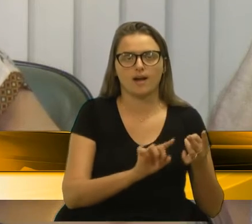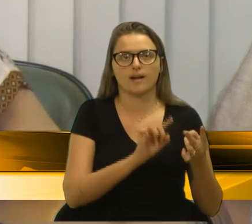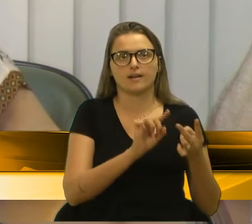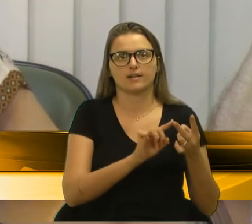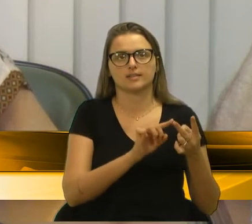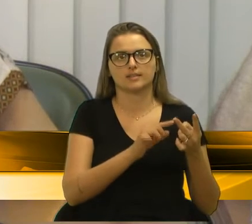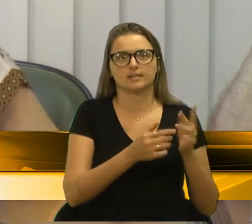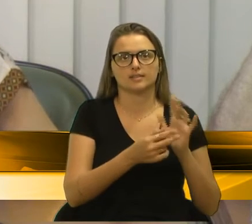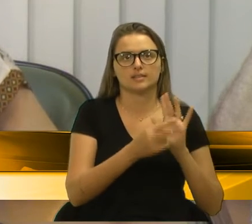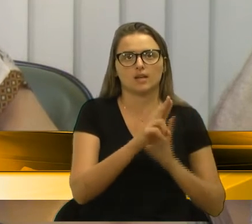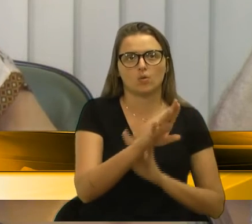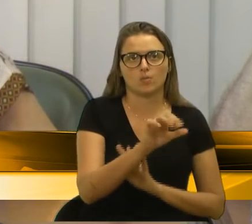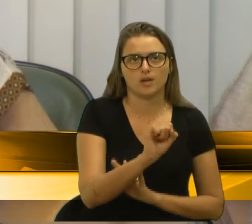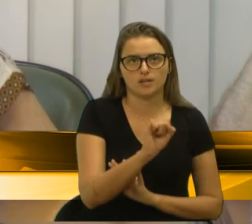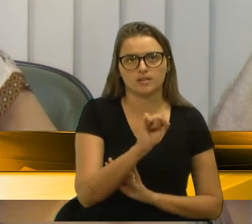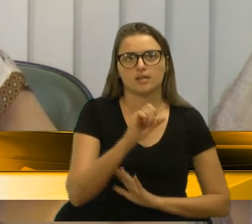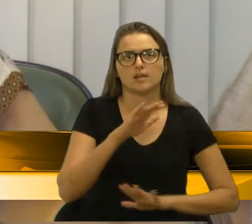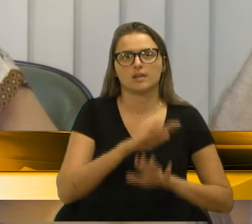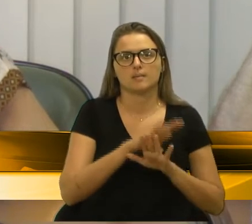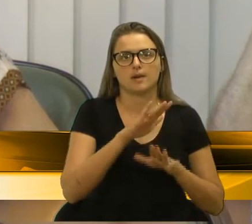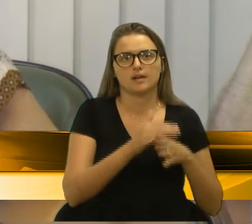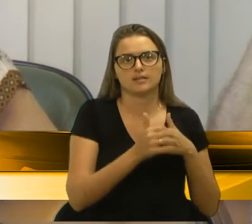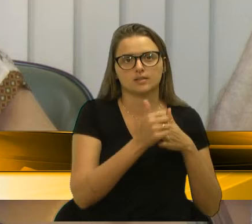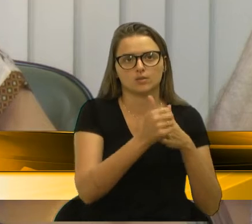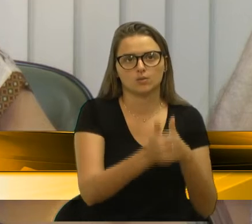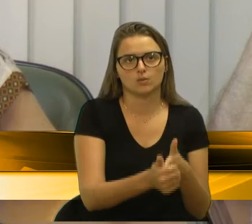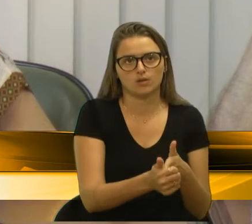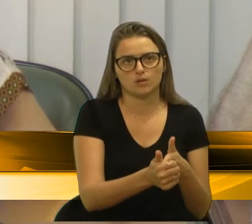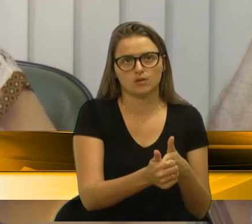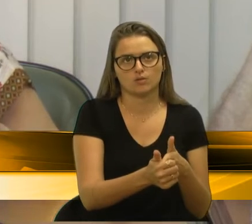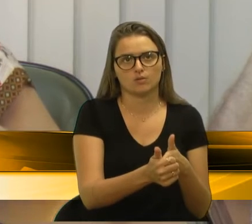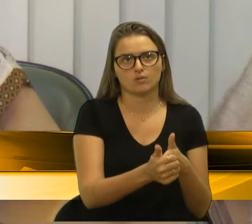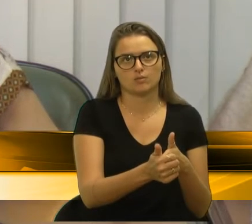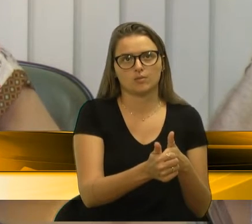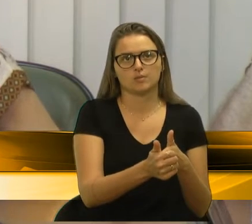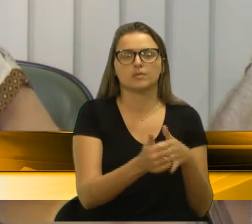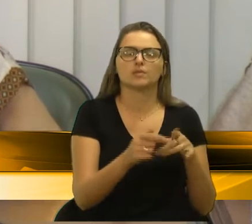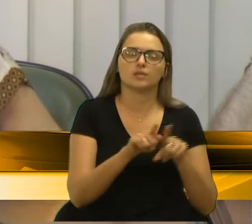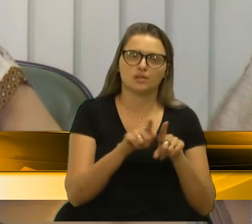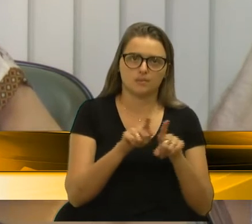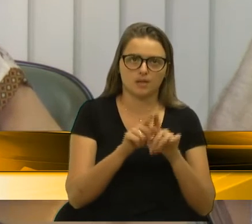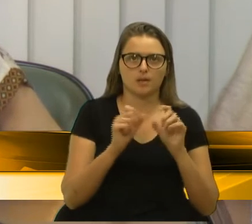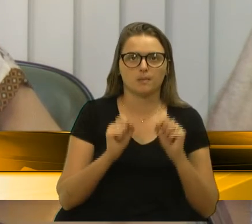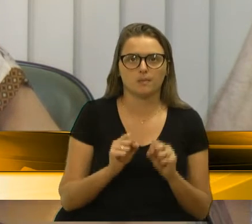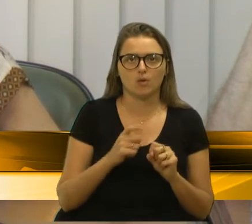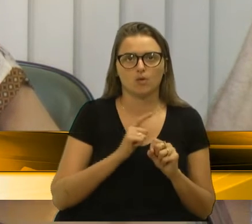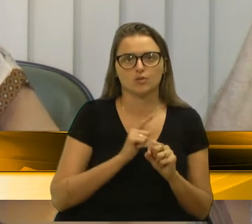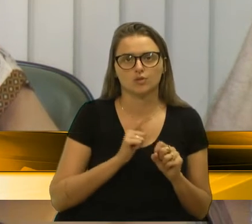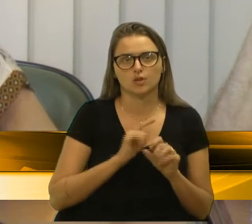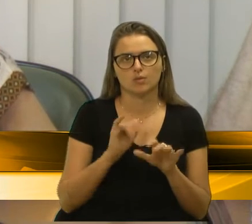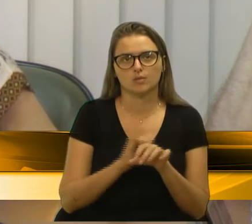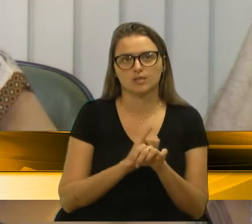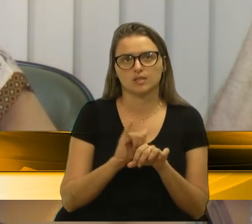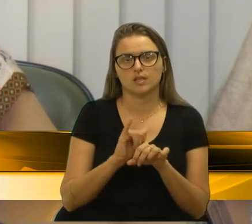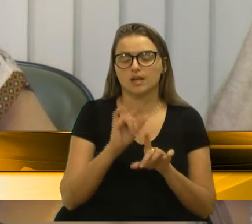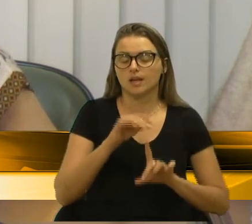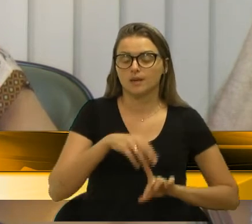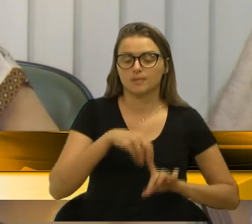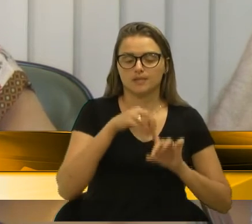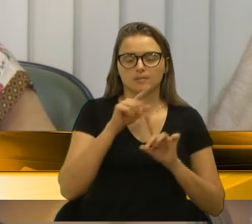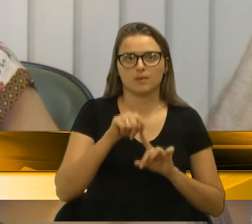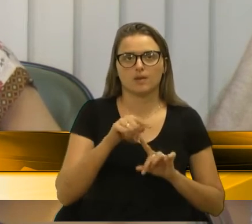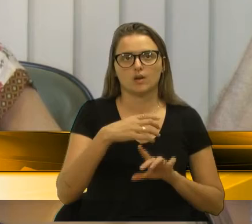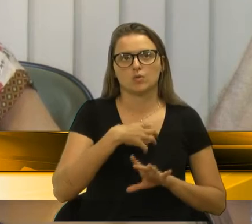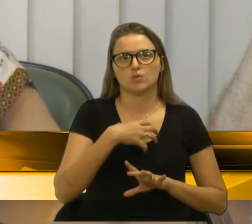atenção básica, mais do que a orientação que também pode servir como esse veículo, mas a principal é na forma da